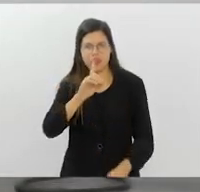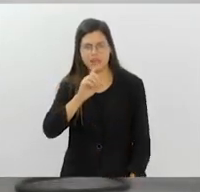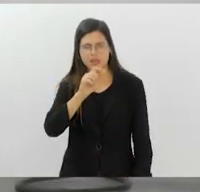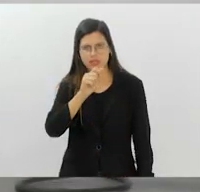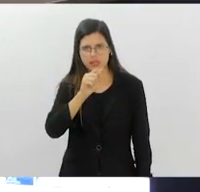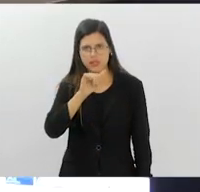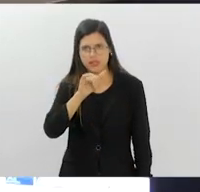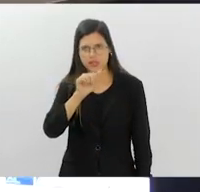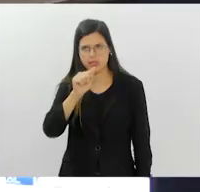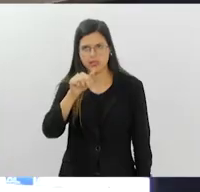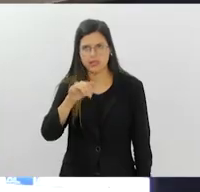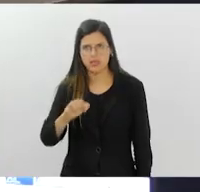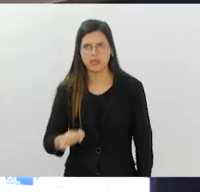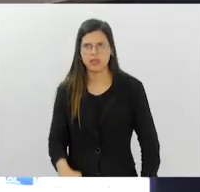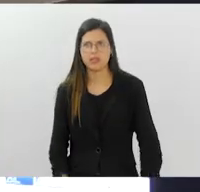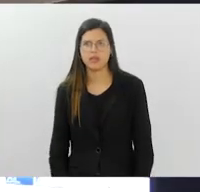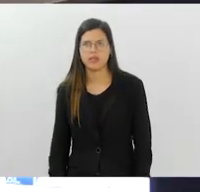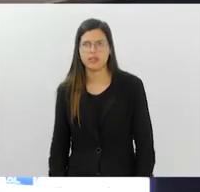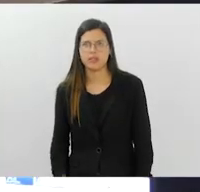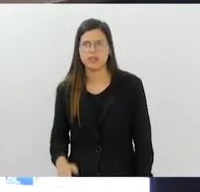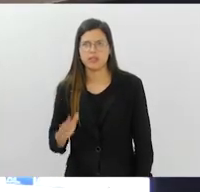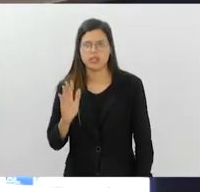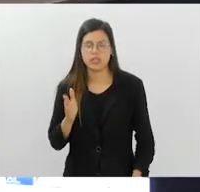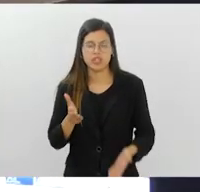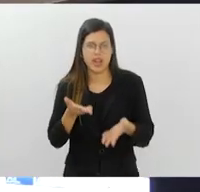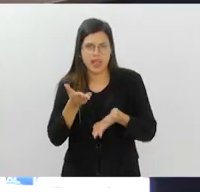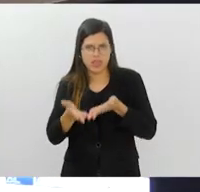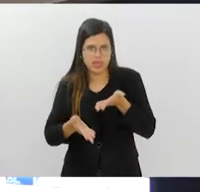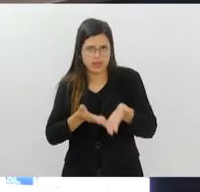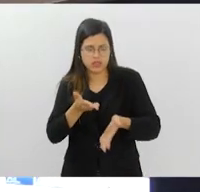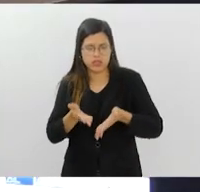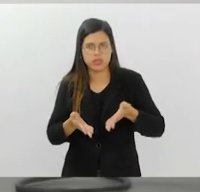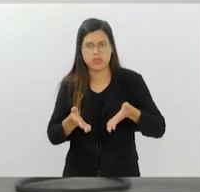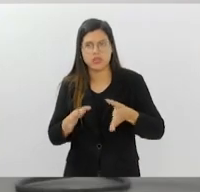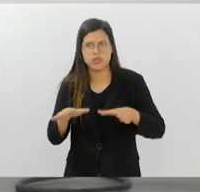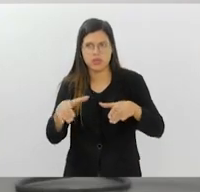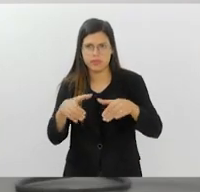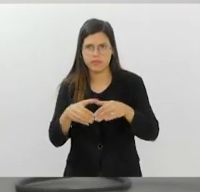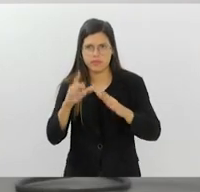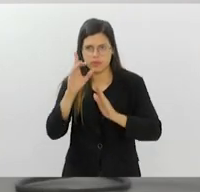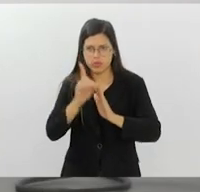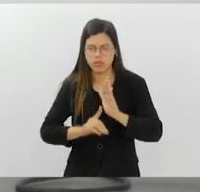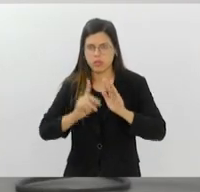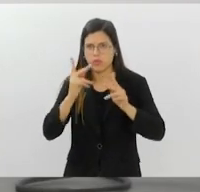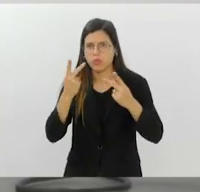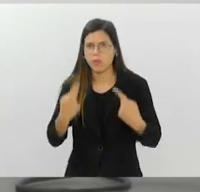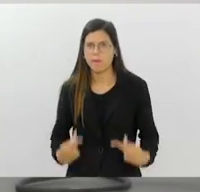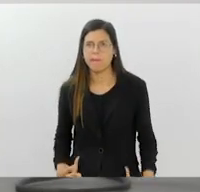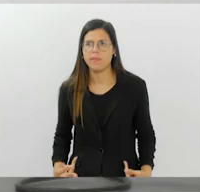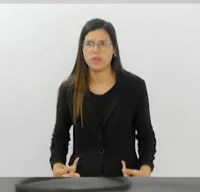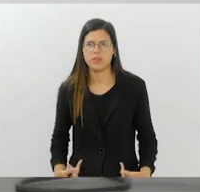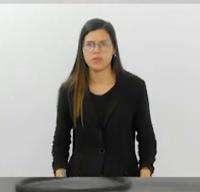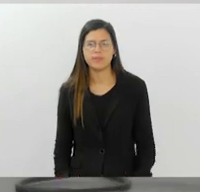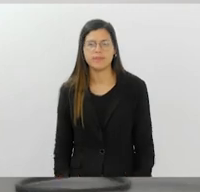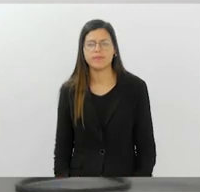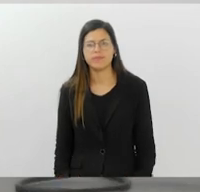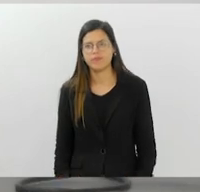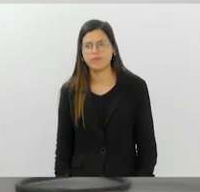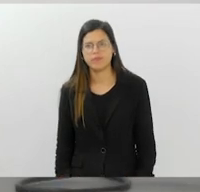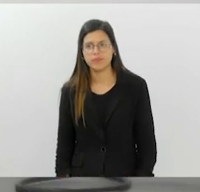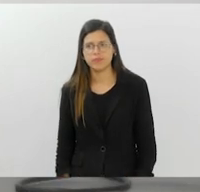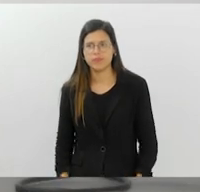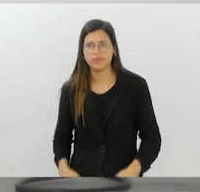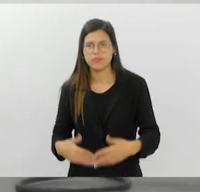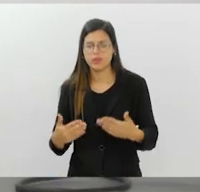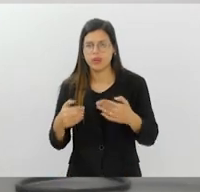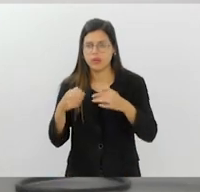daane a daane já foi atendida pela comissão de direitos humanos me explicou aqui a Dani Monteiro bem vou fazer